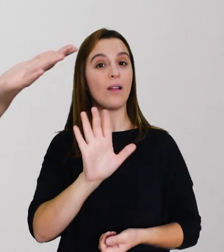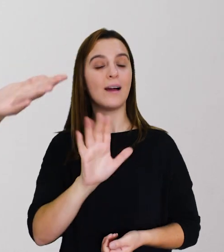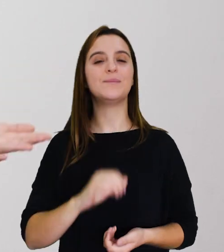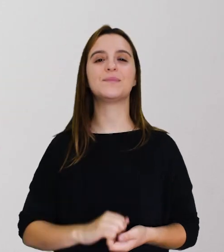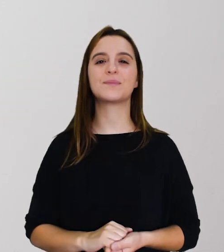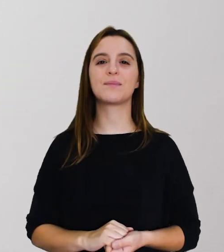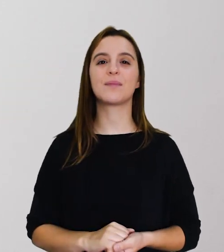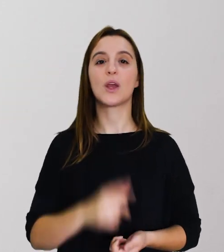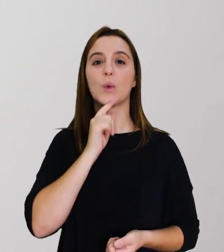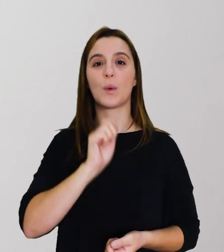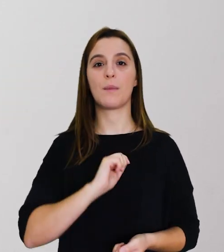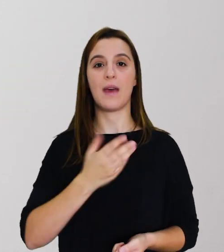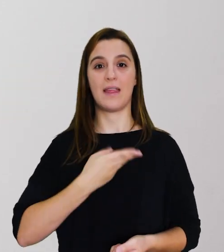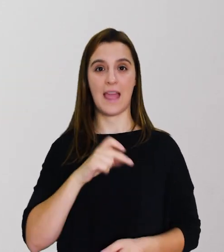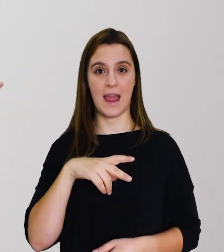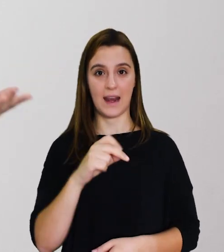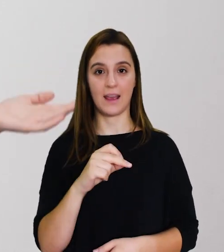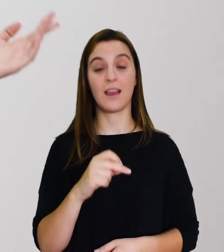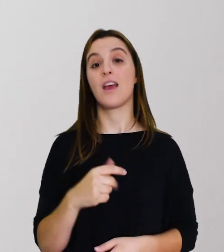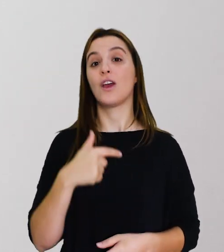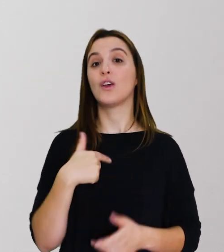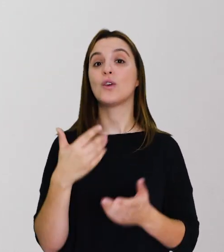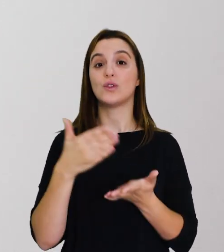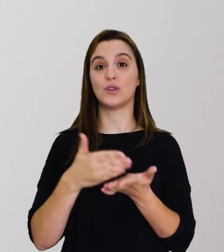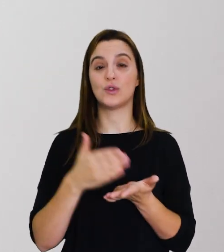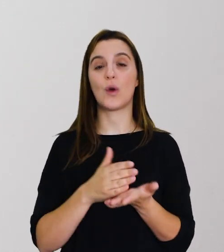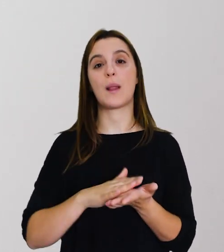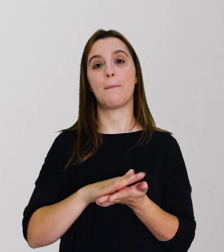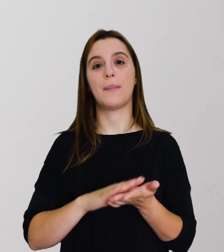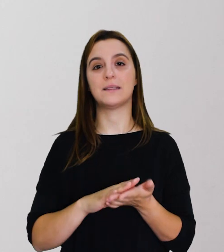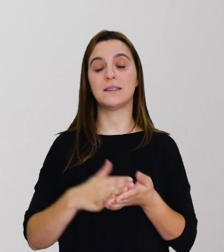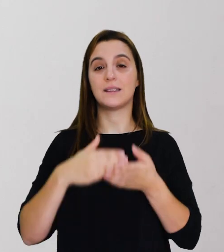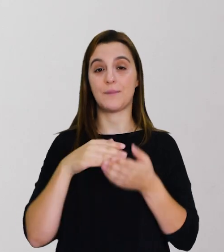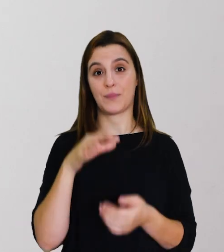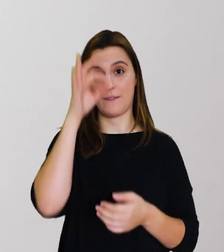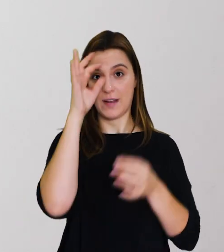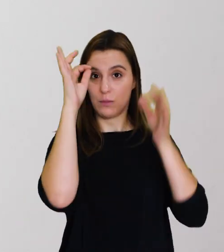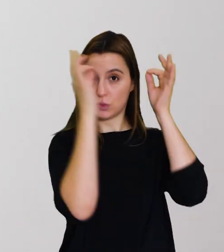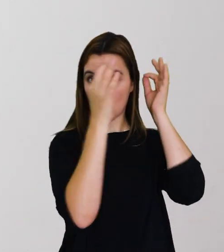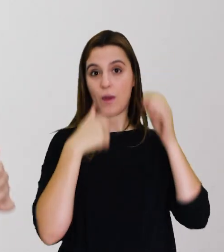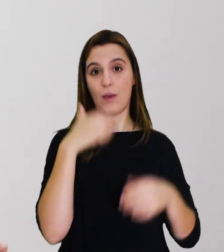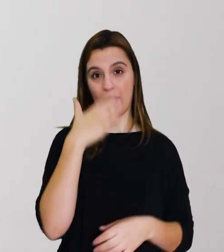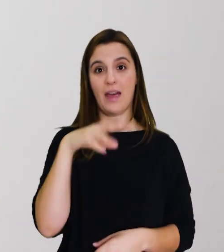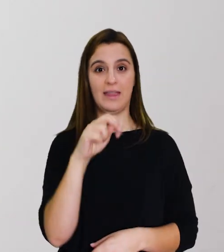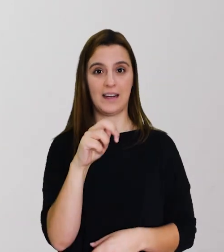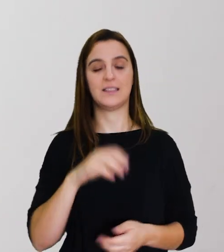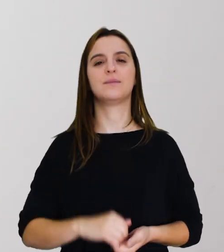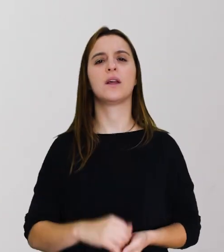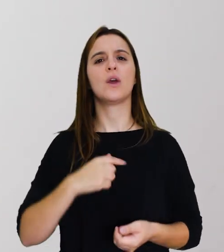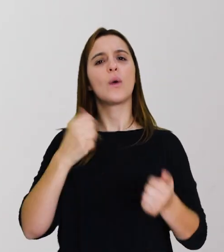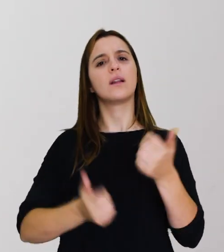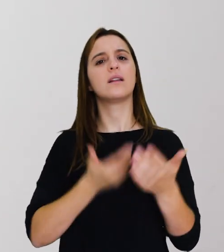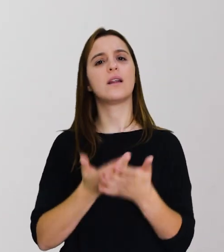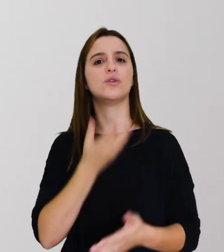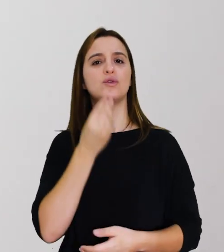Olá a todos, chamo-me Diana Oliveira e frequento a Escola Básica Fernando Pessoa e tenho 13 anos. Candidato-me